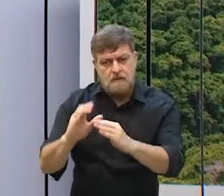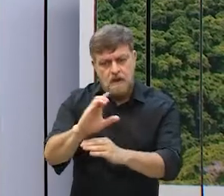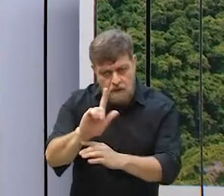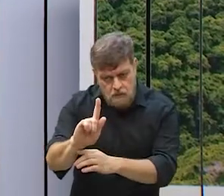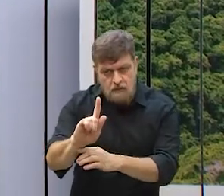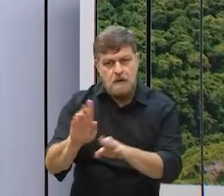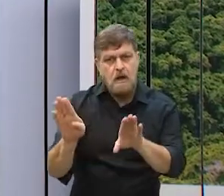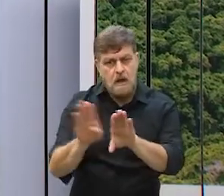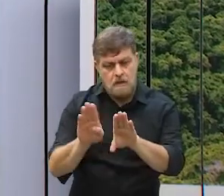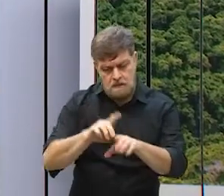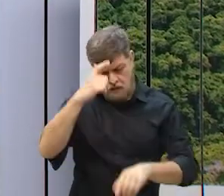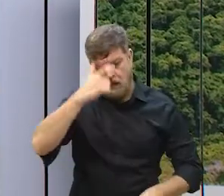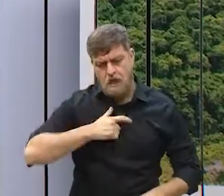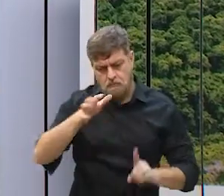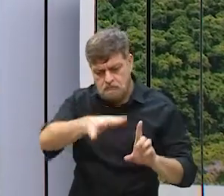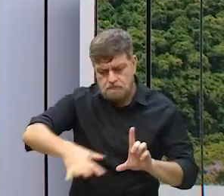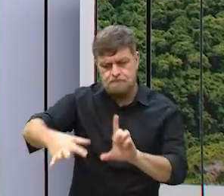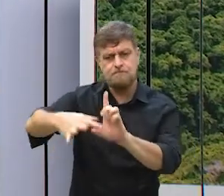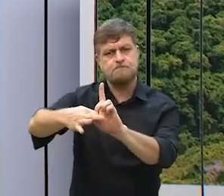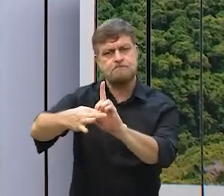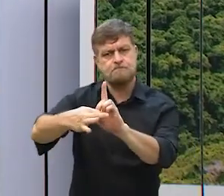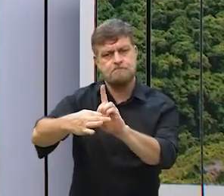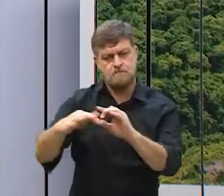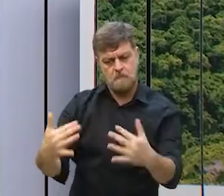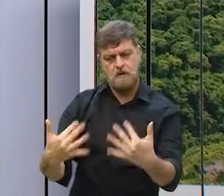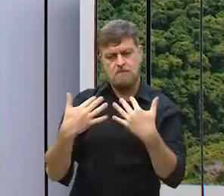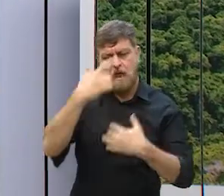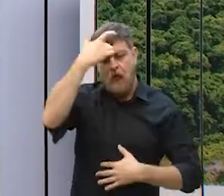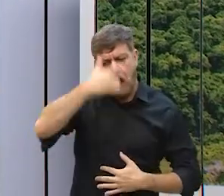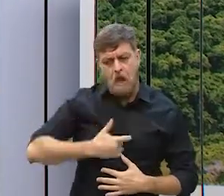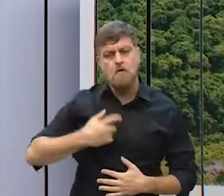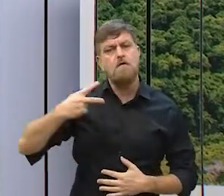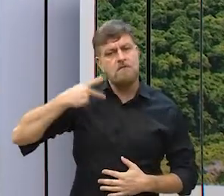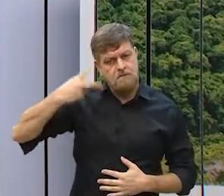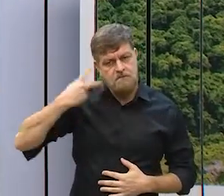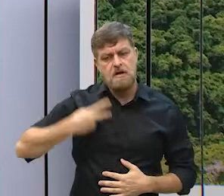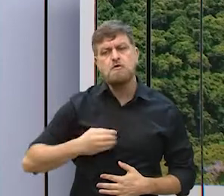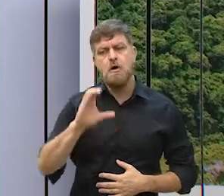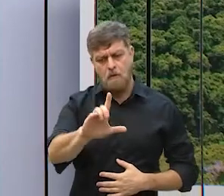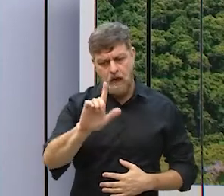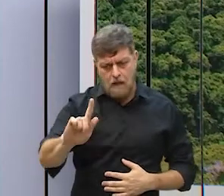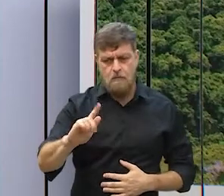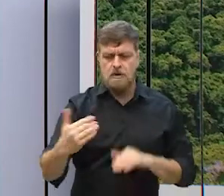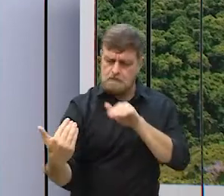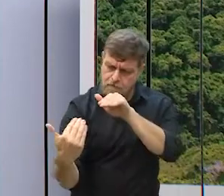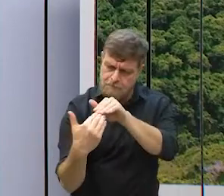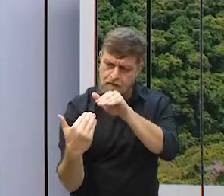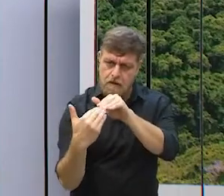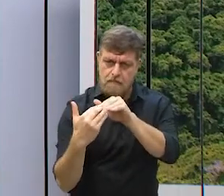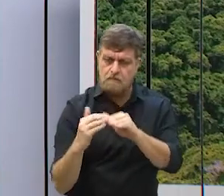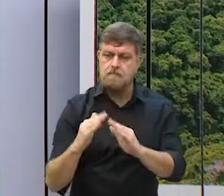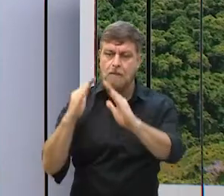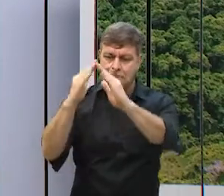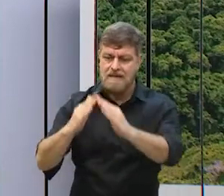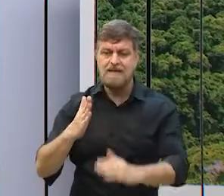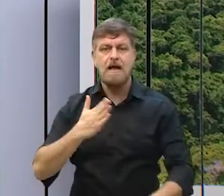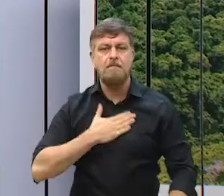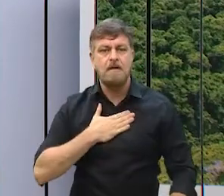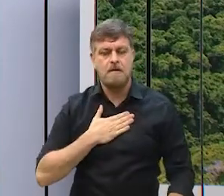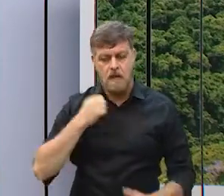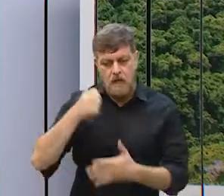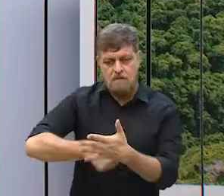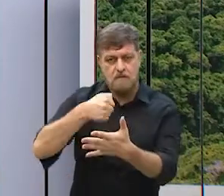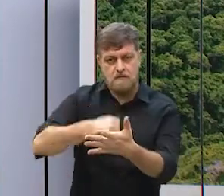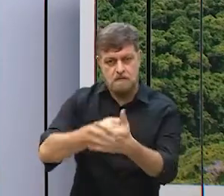se orgulha também de ser aqui reconhecidos, né, como os vereadores daquela região. Então, podem ter certeza, nós vamos lutar, digo por